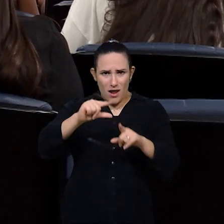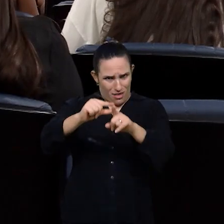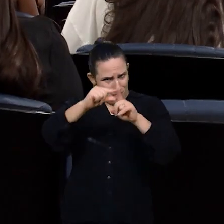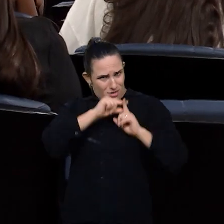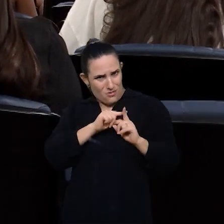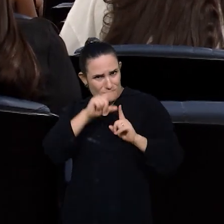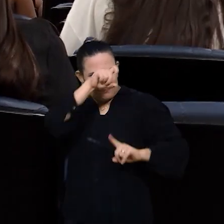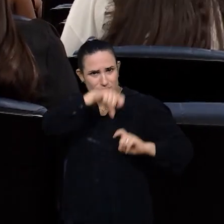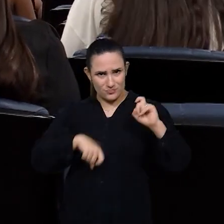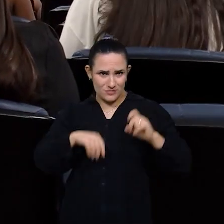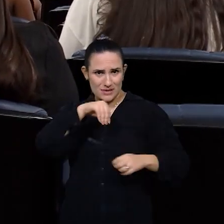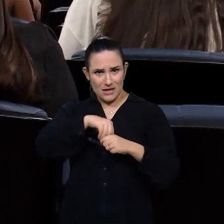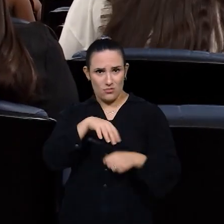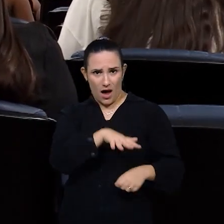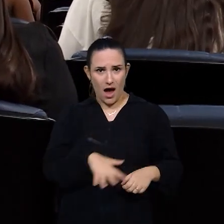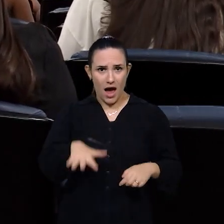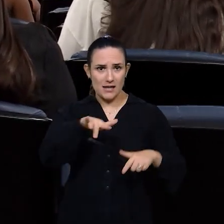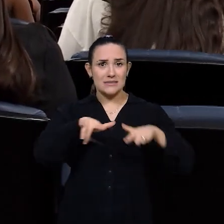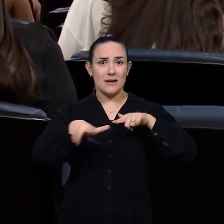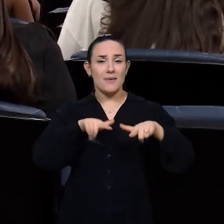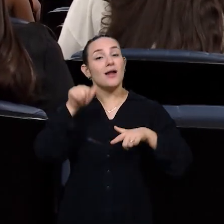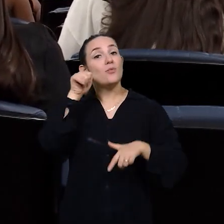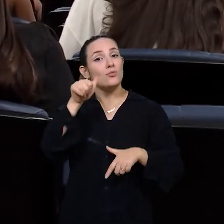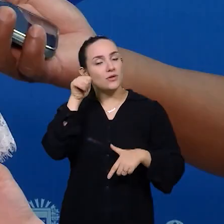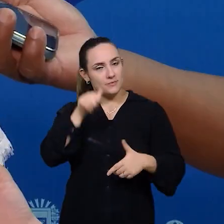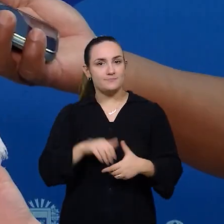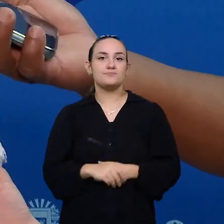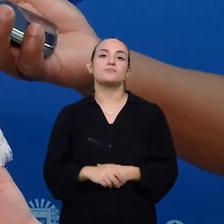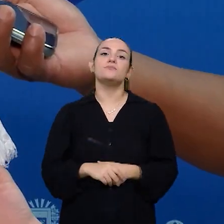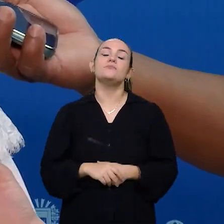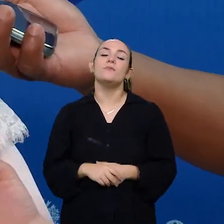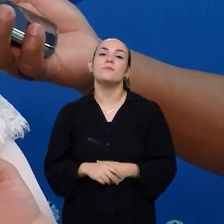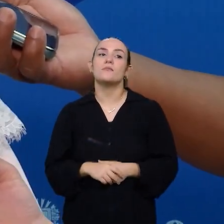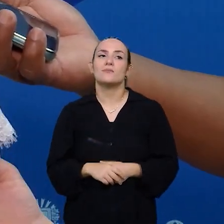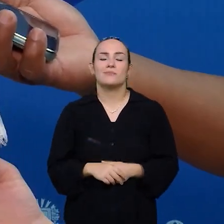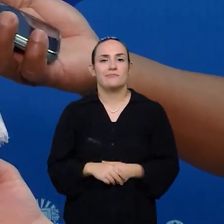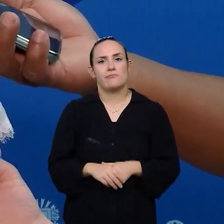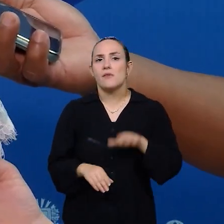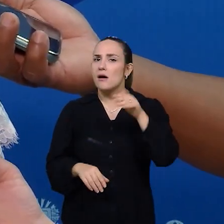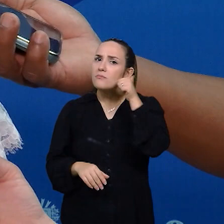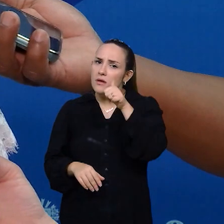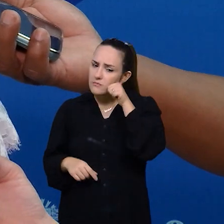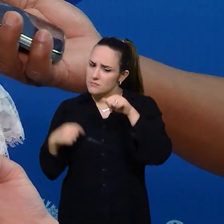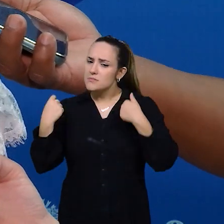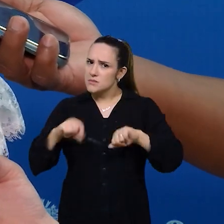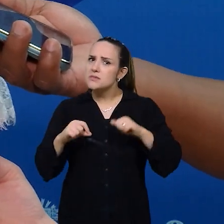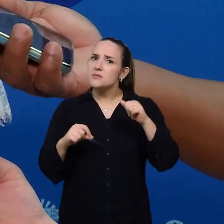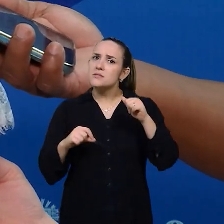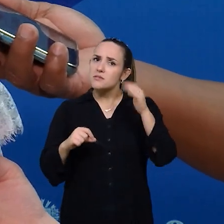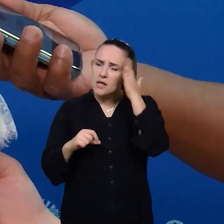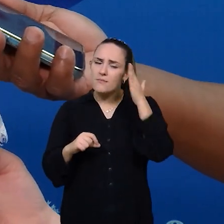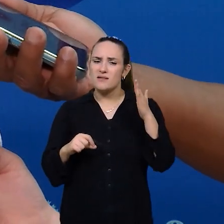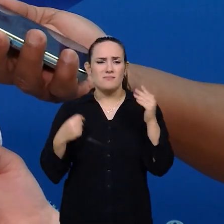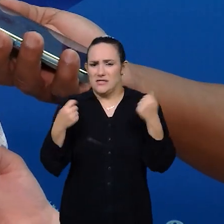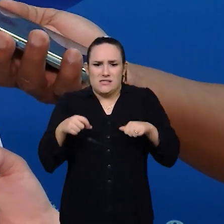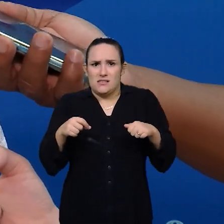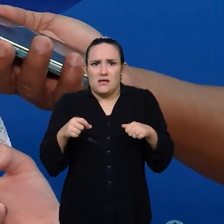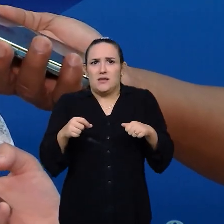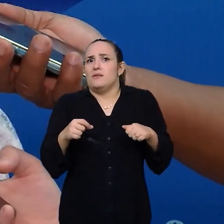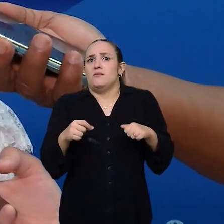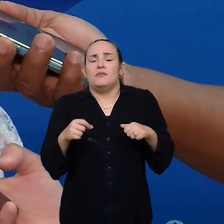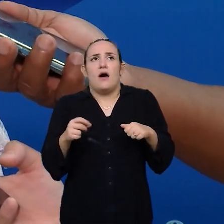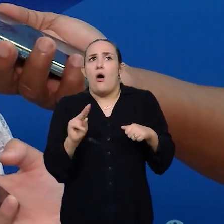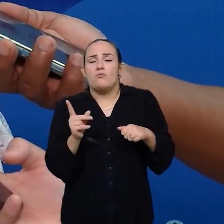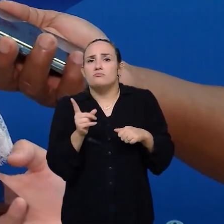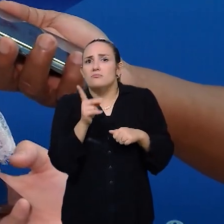e sexual contra mulheres no ambiente de trabalho. Para que as mulheres possam entender que o que ela está sofrendo, ela não precisa continuar